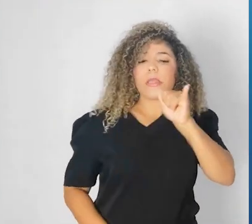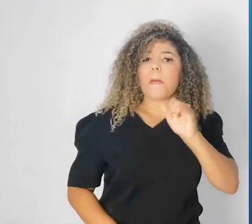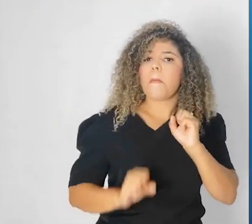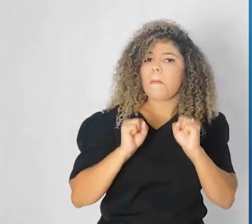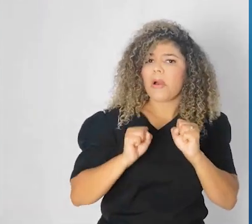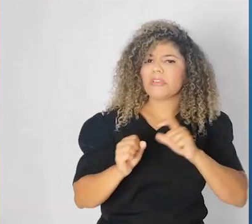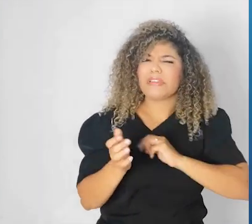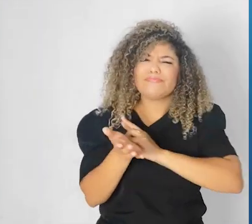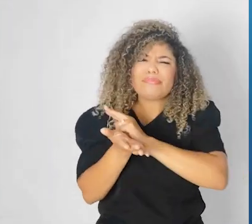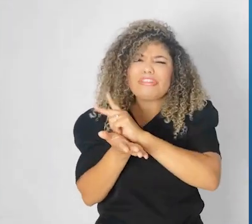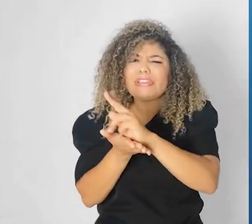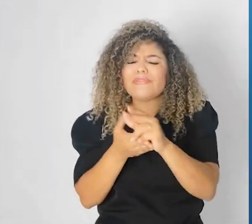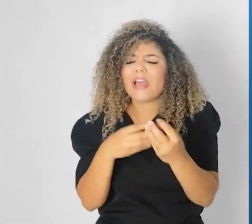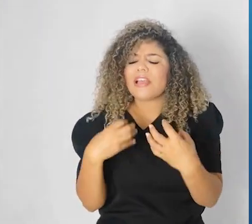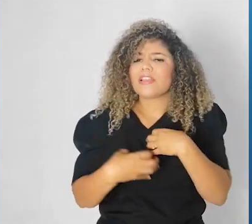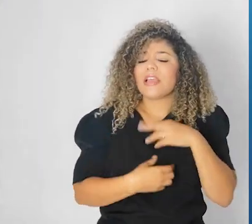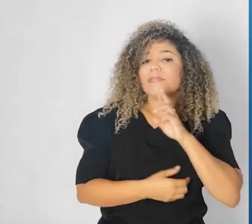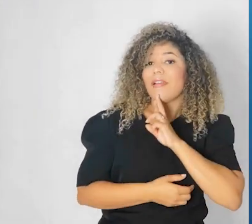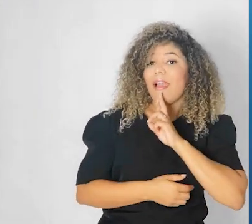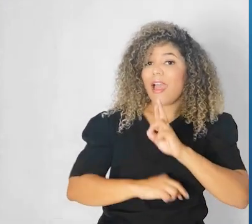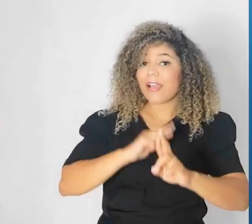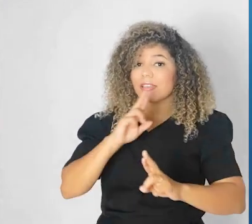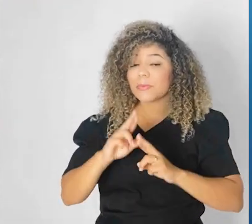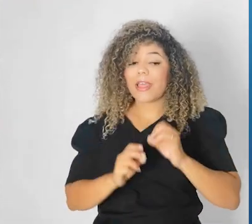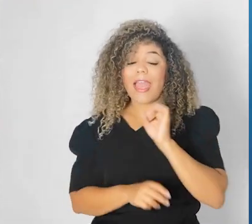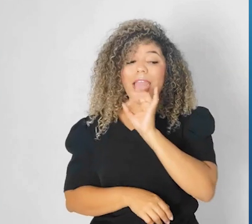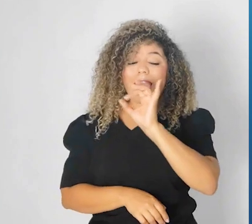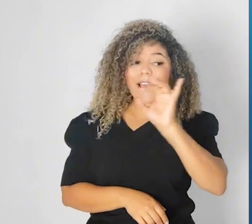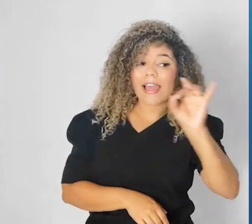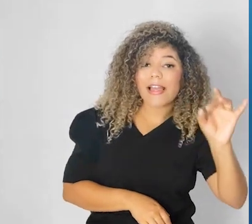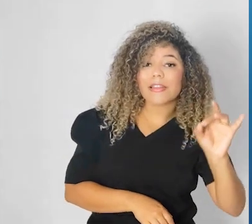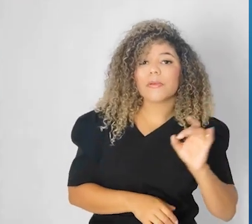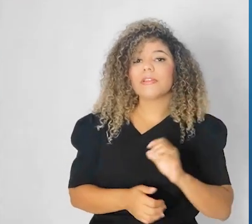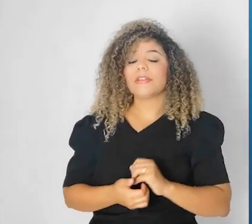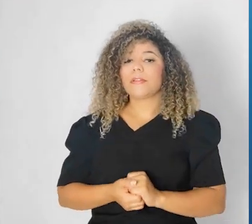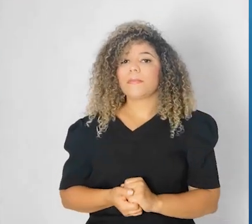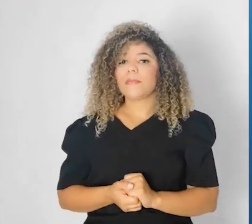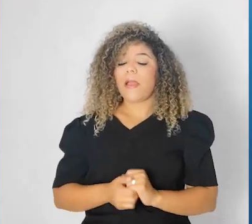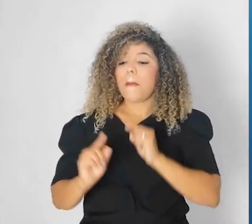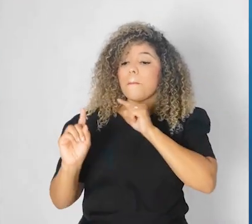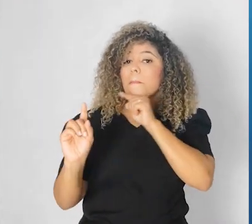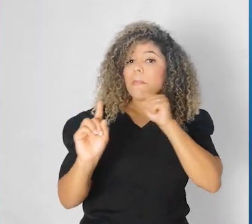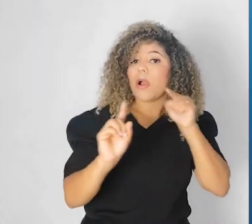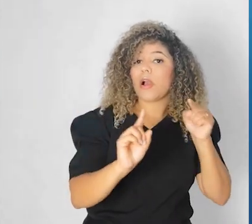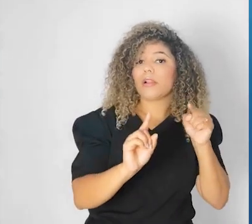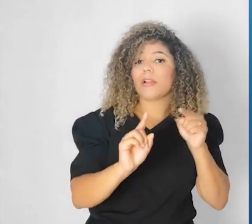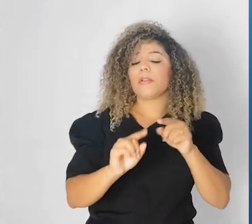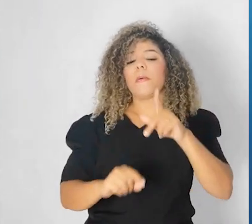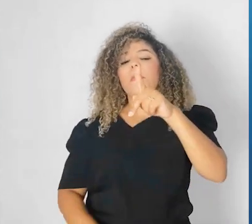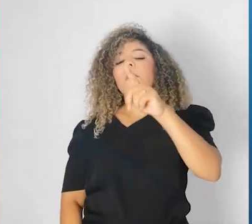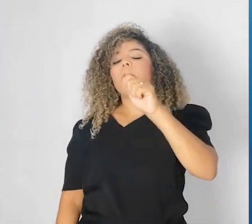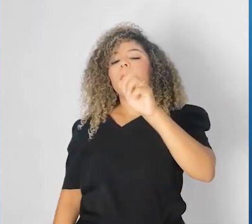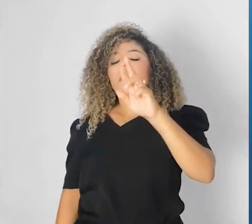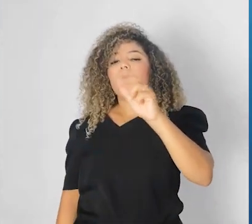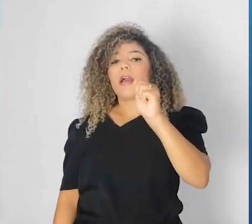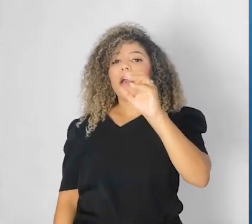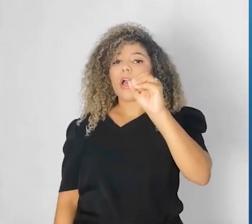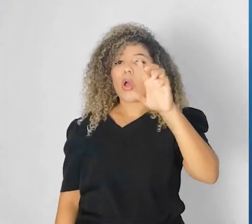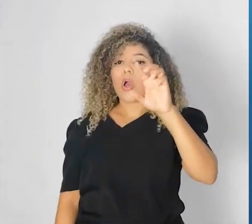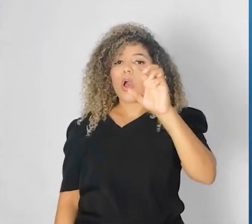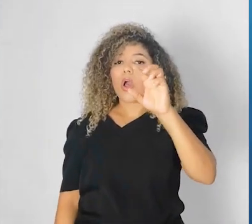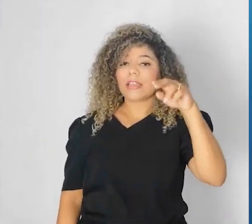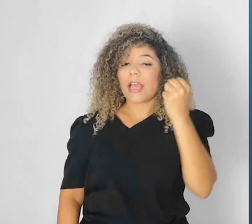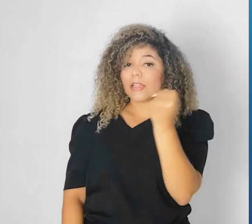infinitas soluções. Cada uma delas indicada por um par ordenado de números. O primeiro